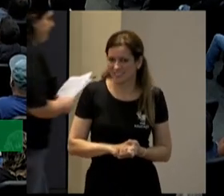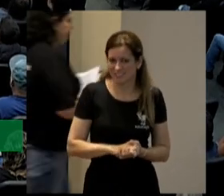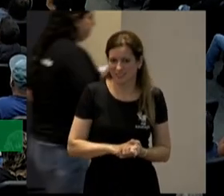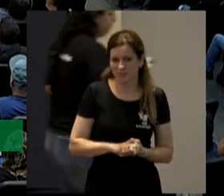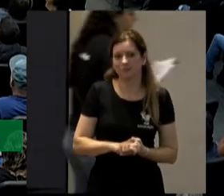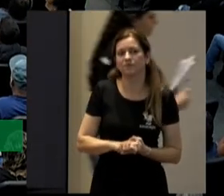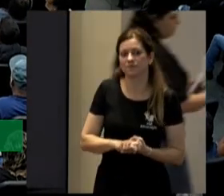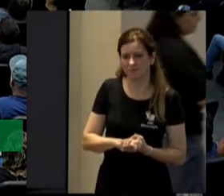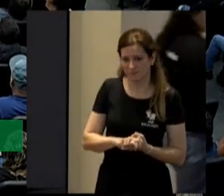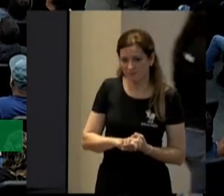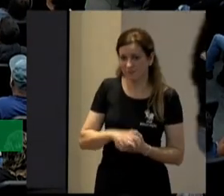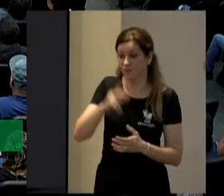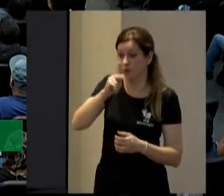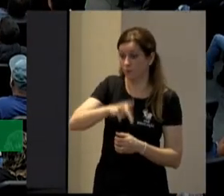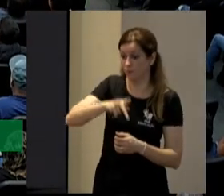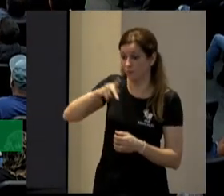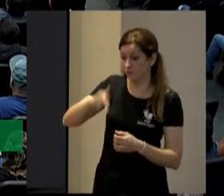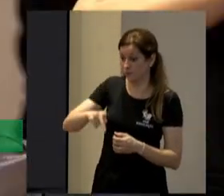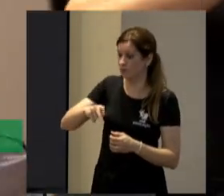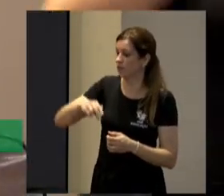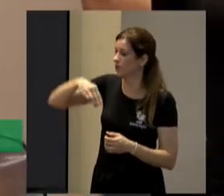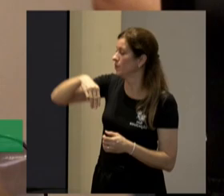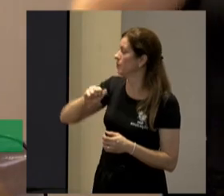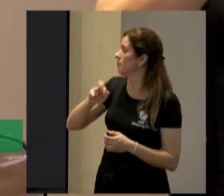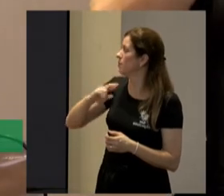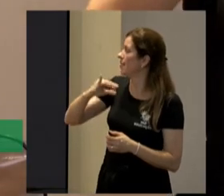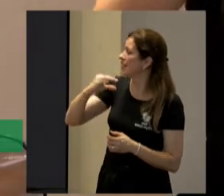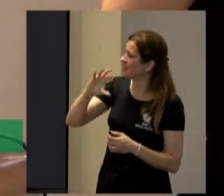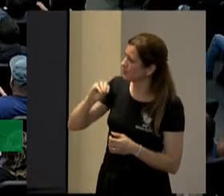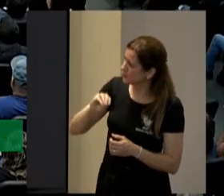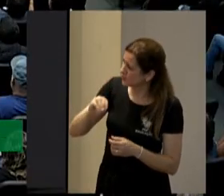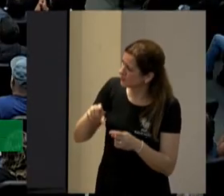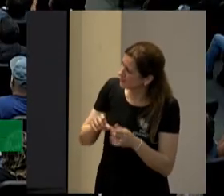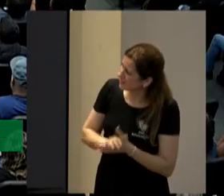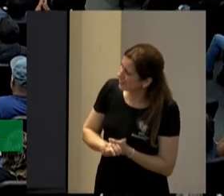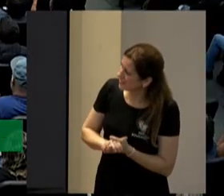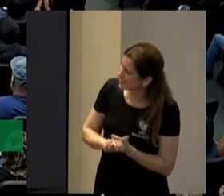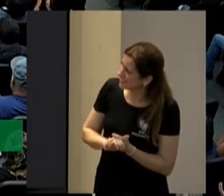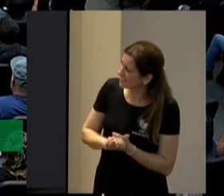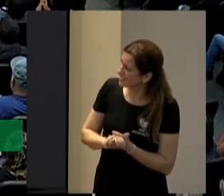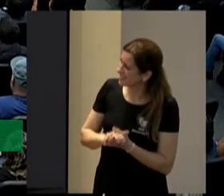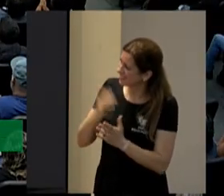E por fim, para o professor Márcio José Pereira de Souza.